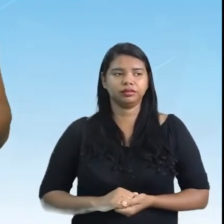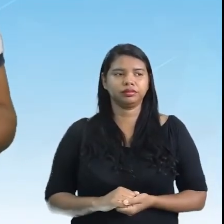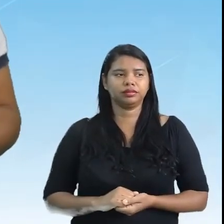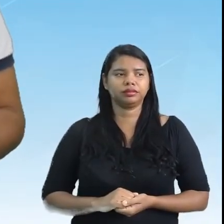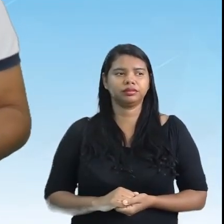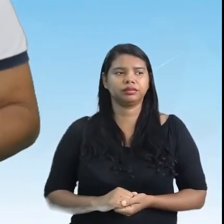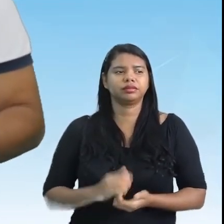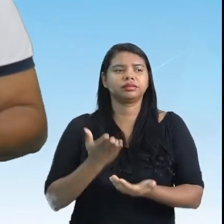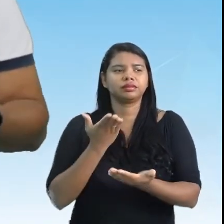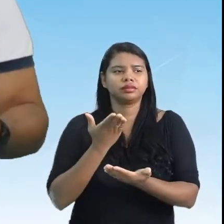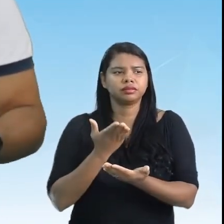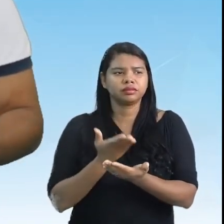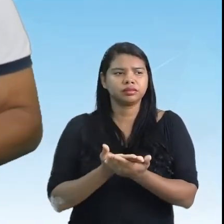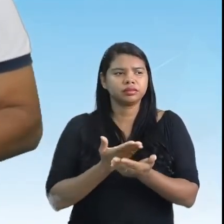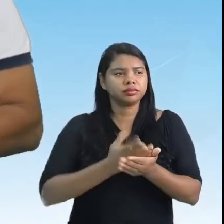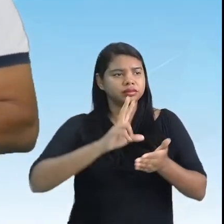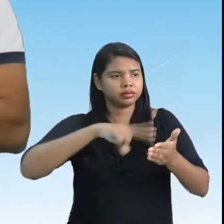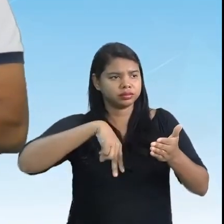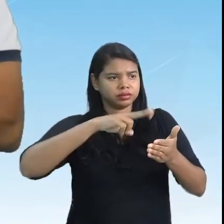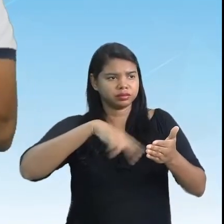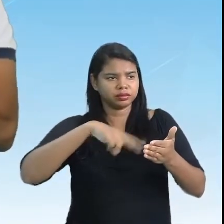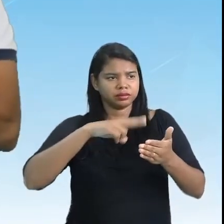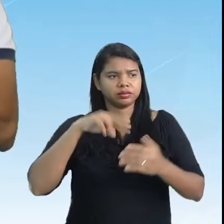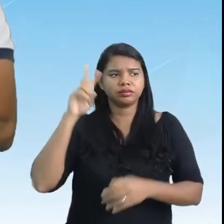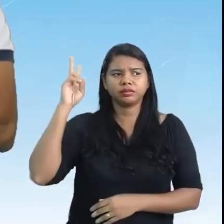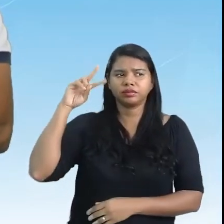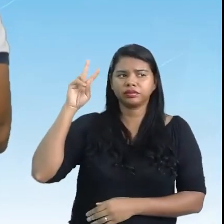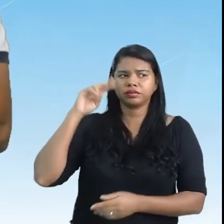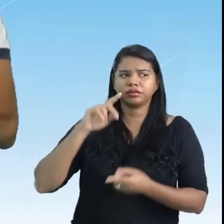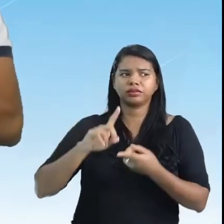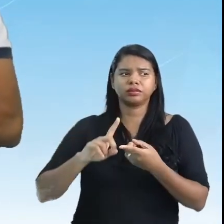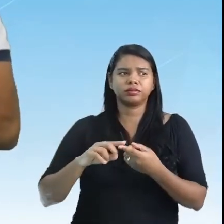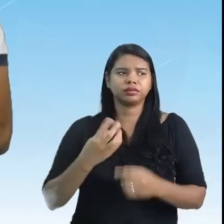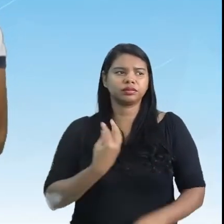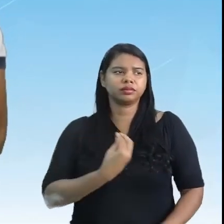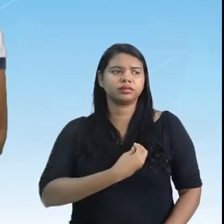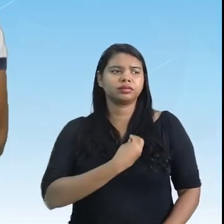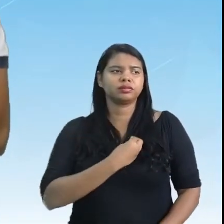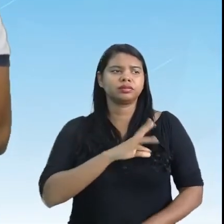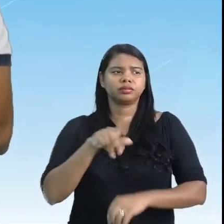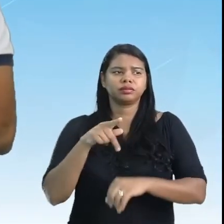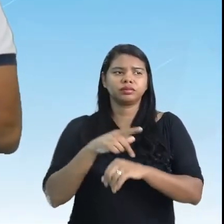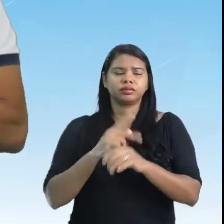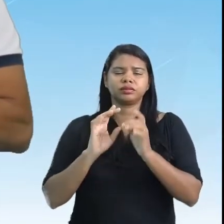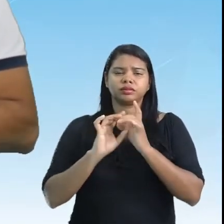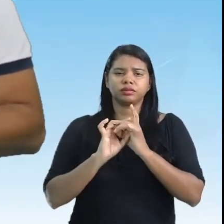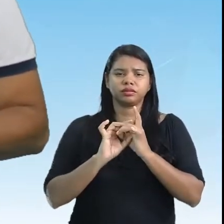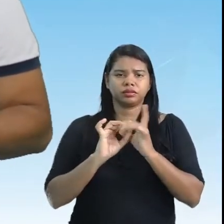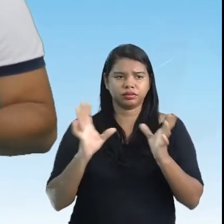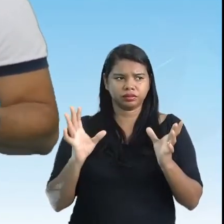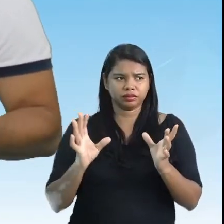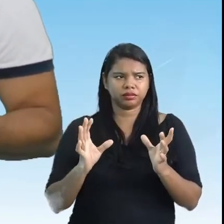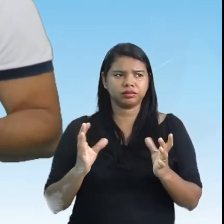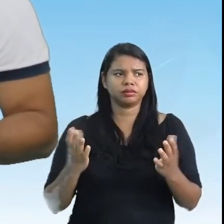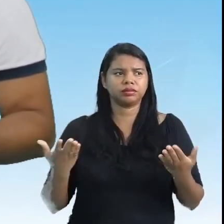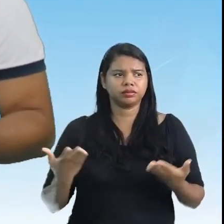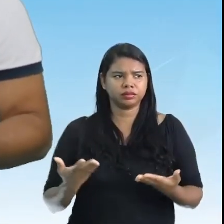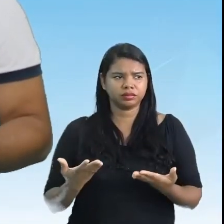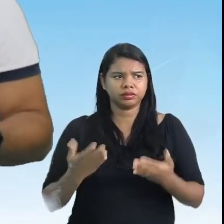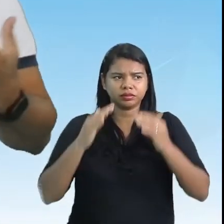que estudem, leiam, e lembrando, nós vivemos num país laico e a gente deve